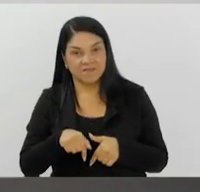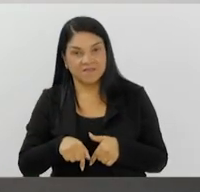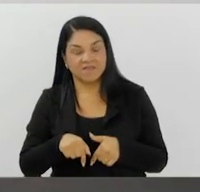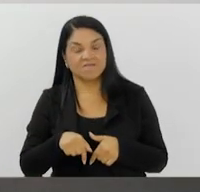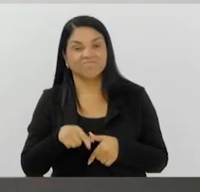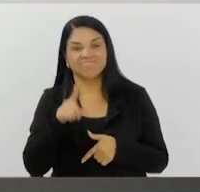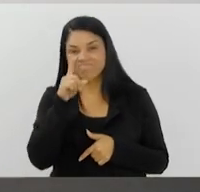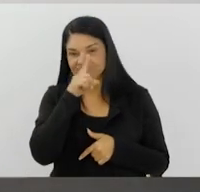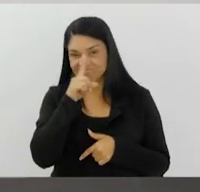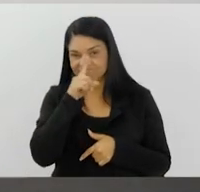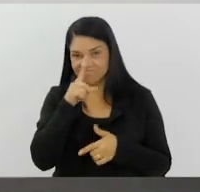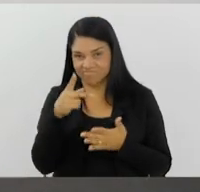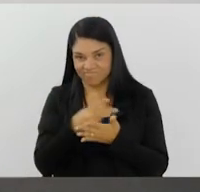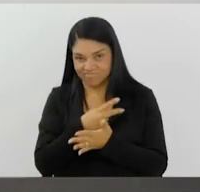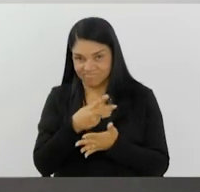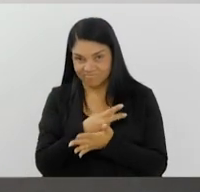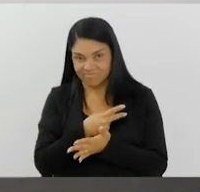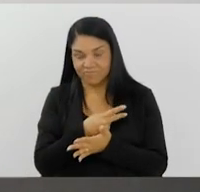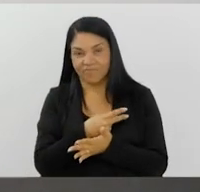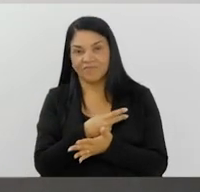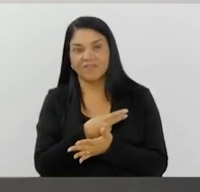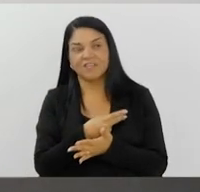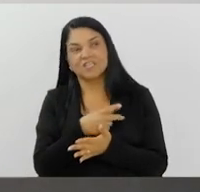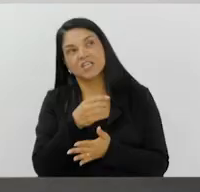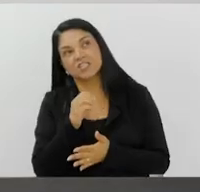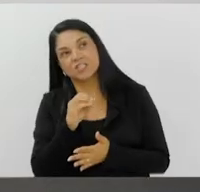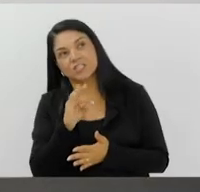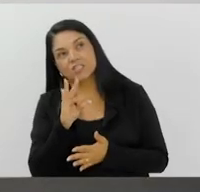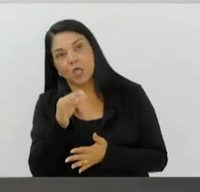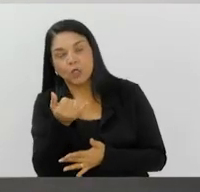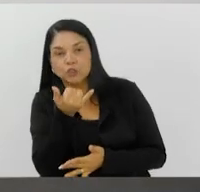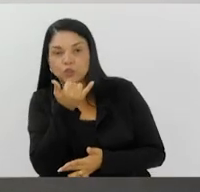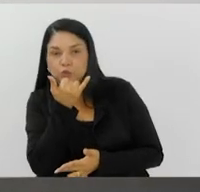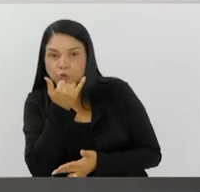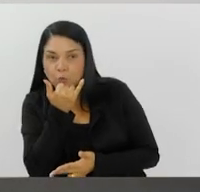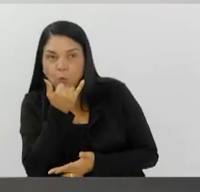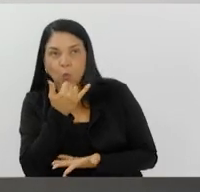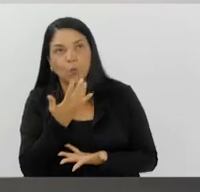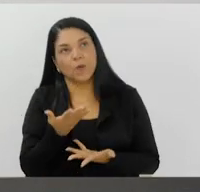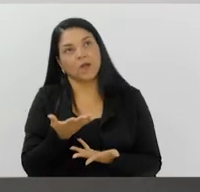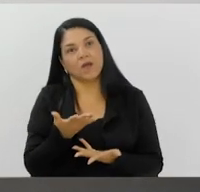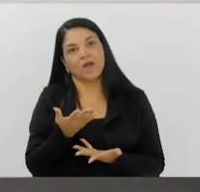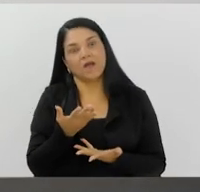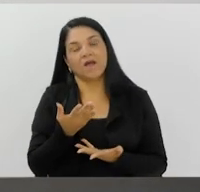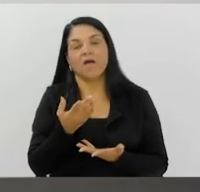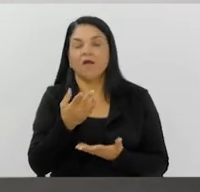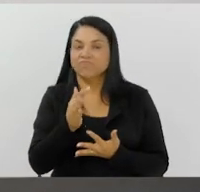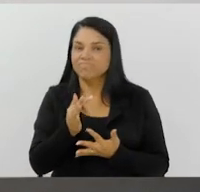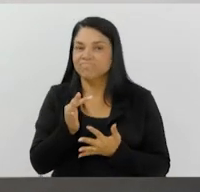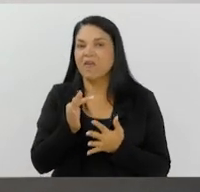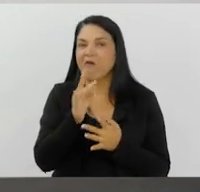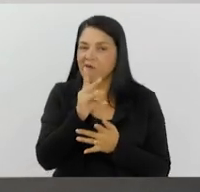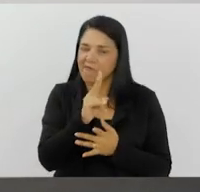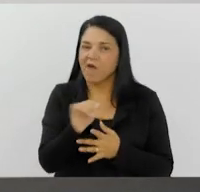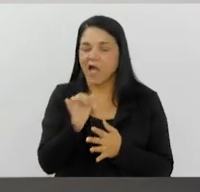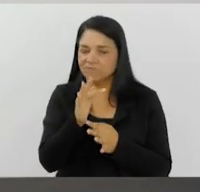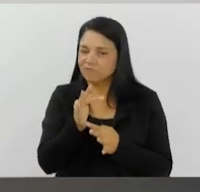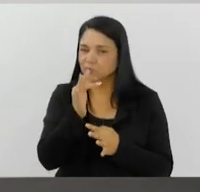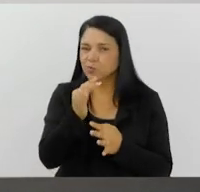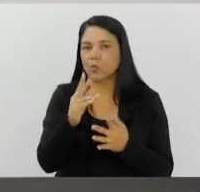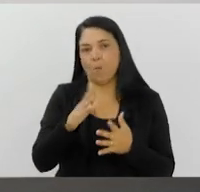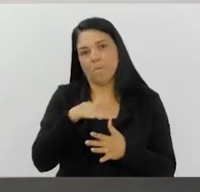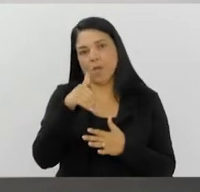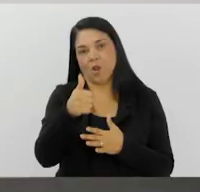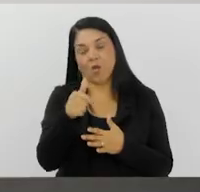erros às vezes são colocados como apenas uma um pedido de desculpa e de que algo vai ser feito lá né os erros estão sendo